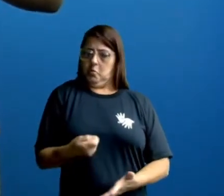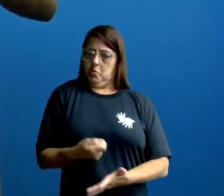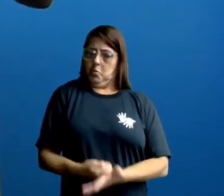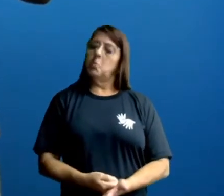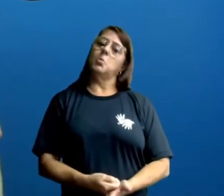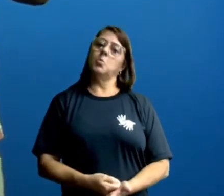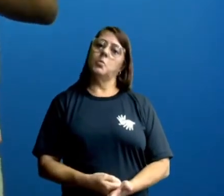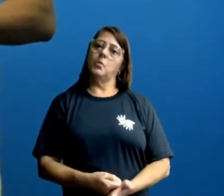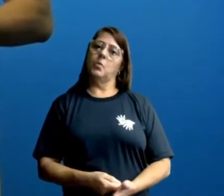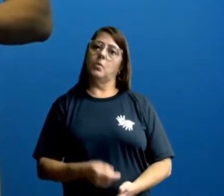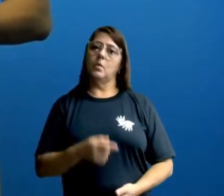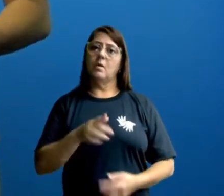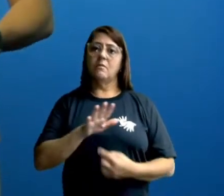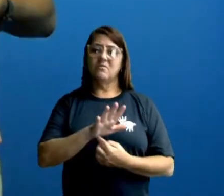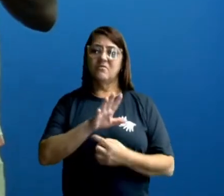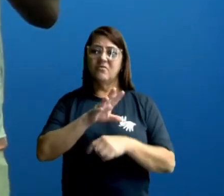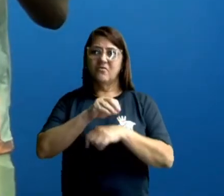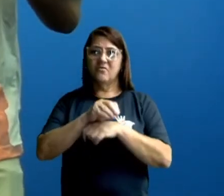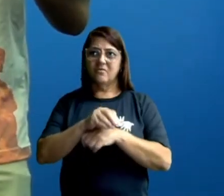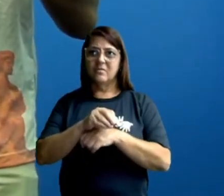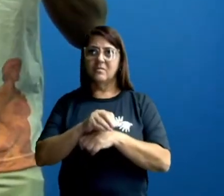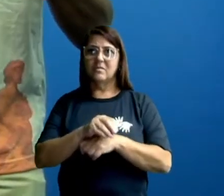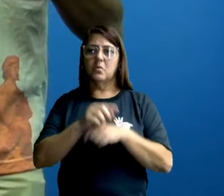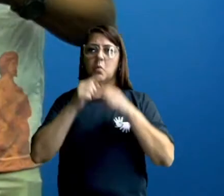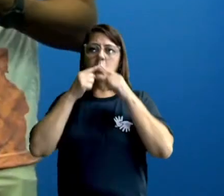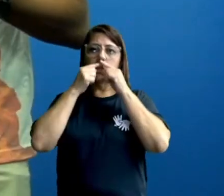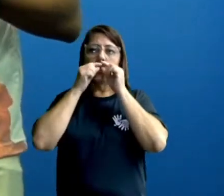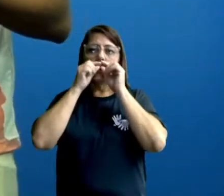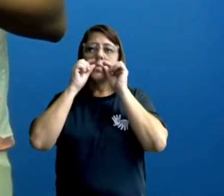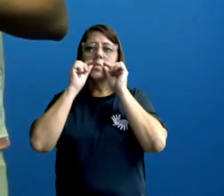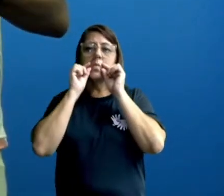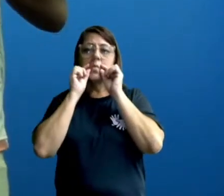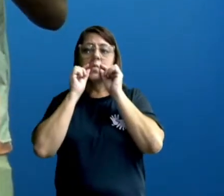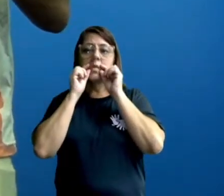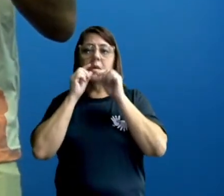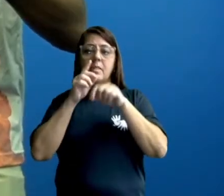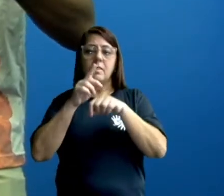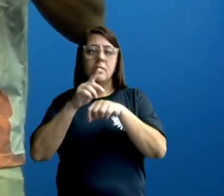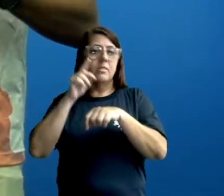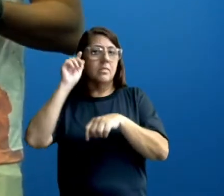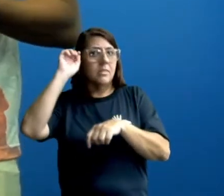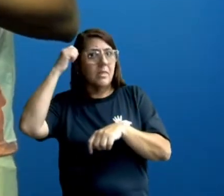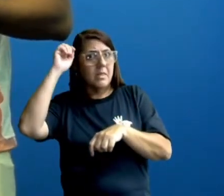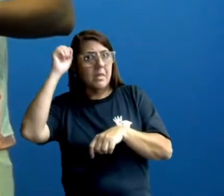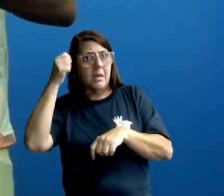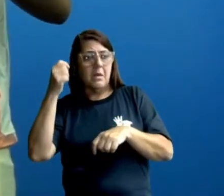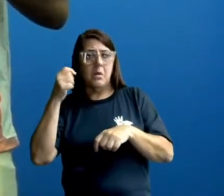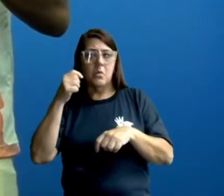uma raça inferior. Aí se inclui negros, ciganos,